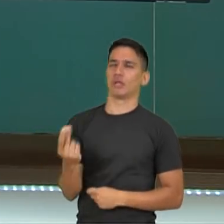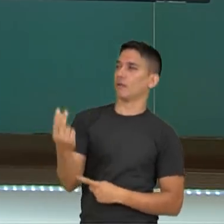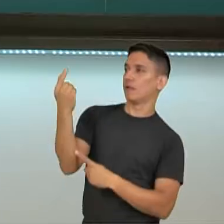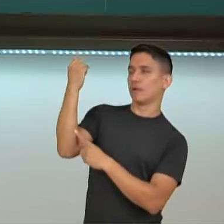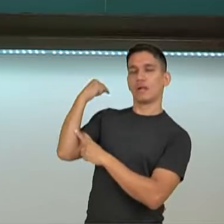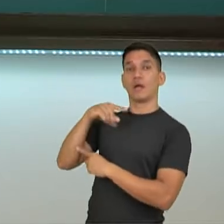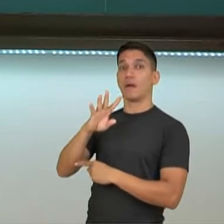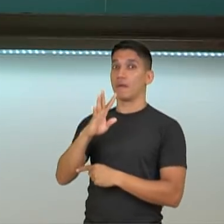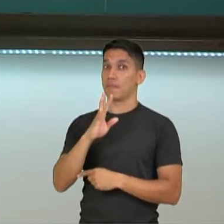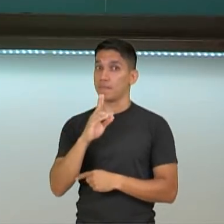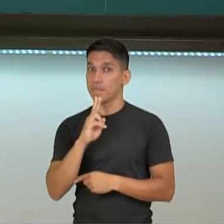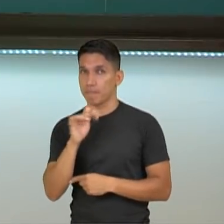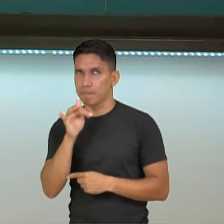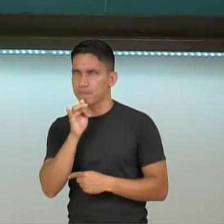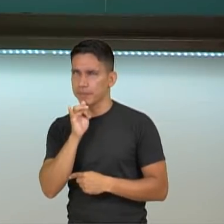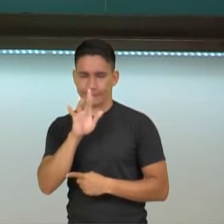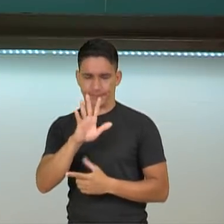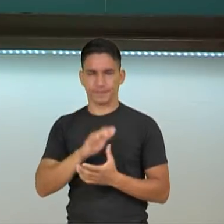né?